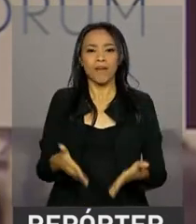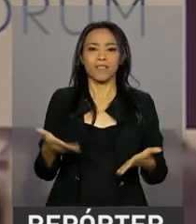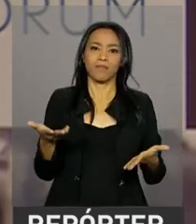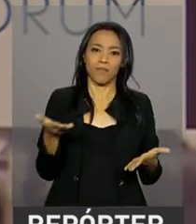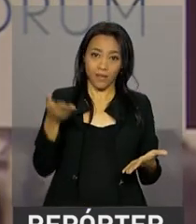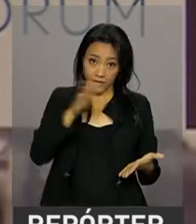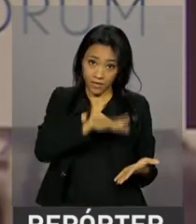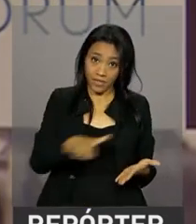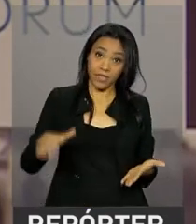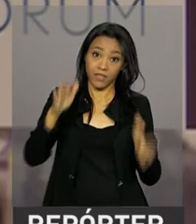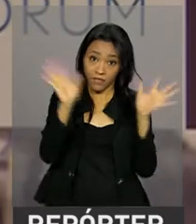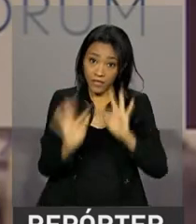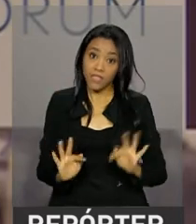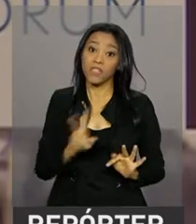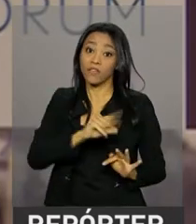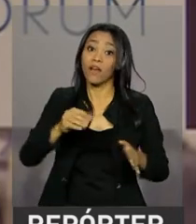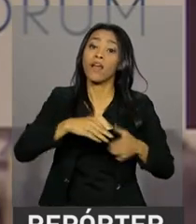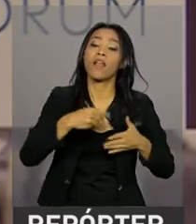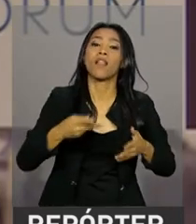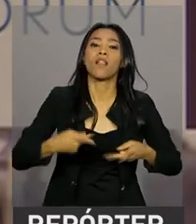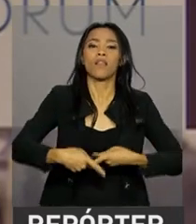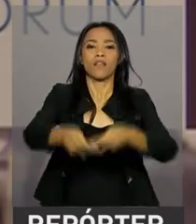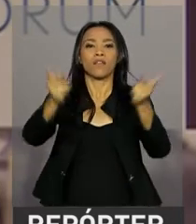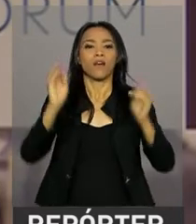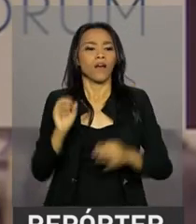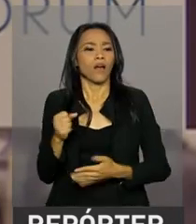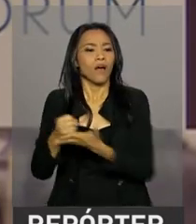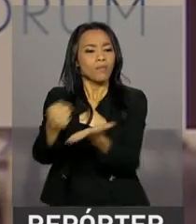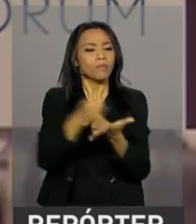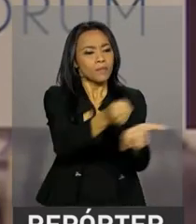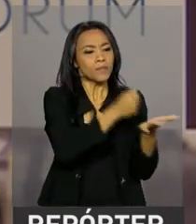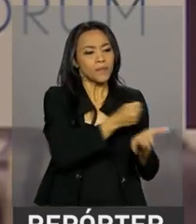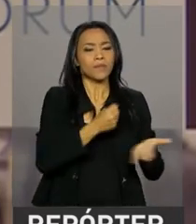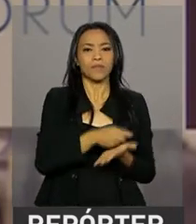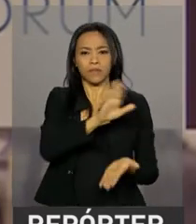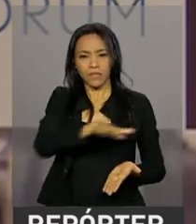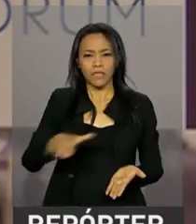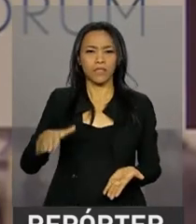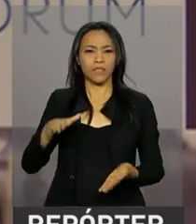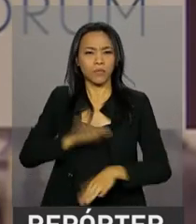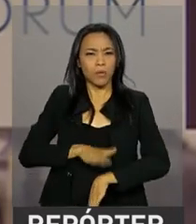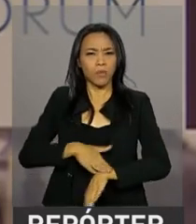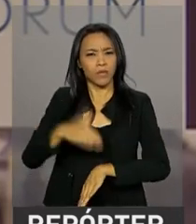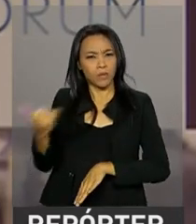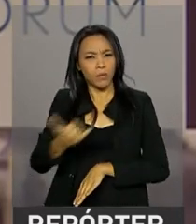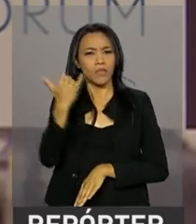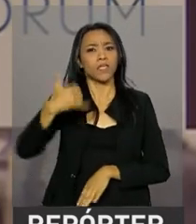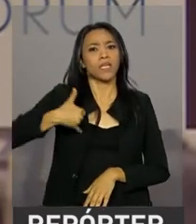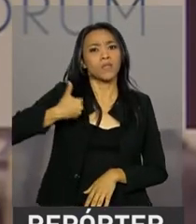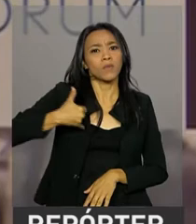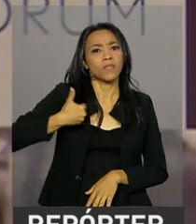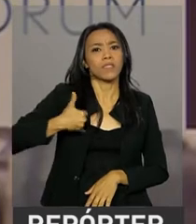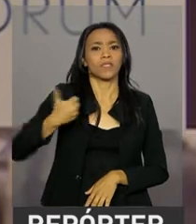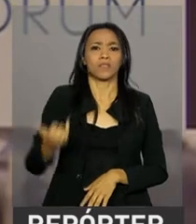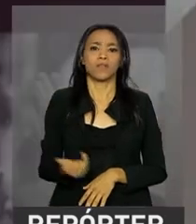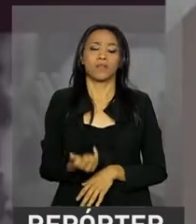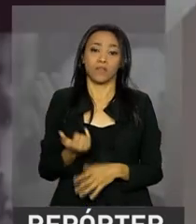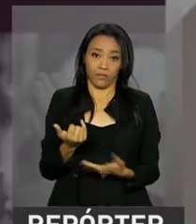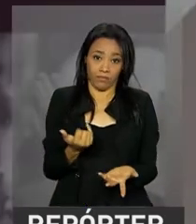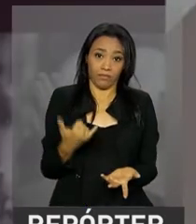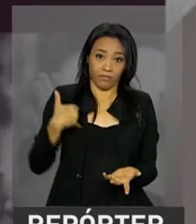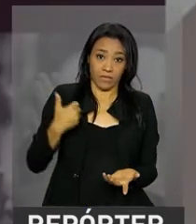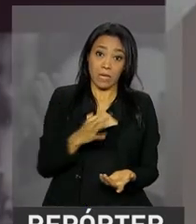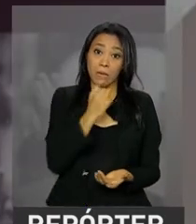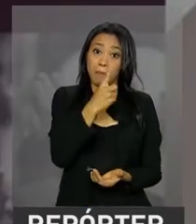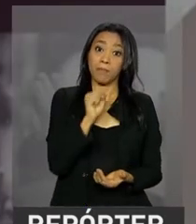que levará assistência às crianças no momento mais importante que são os primeiros mil dias de vida a